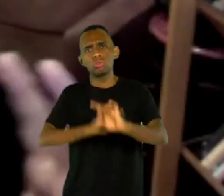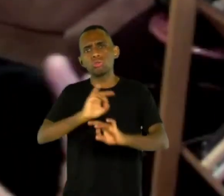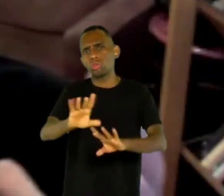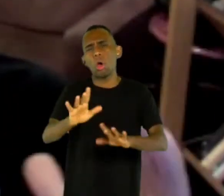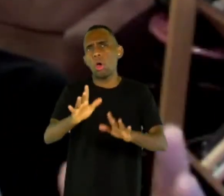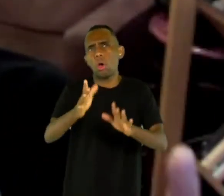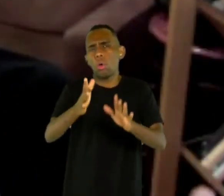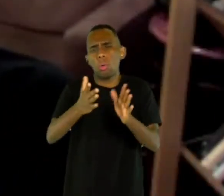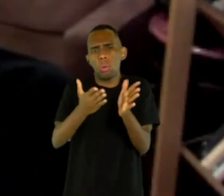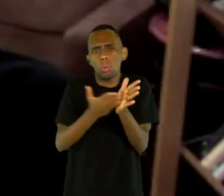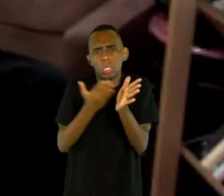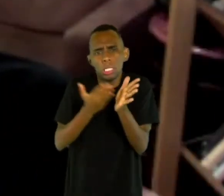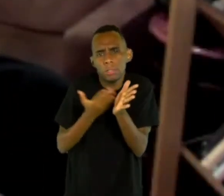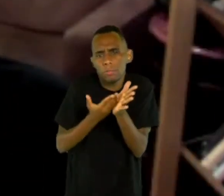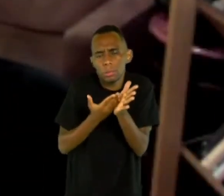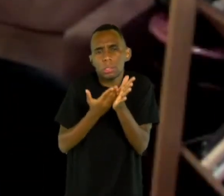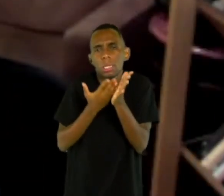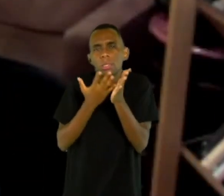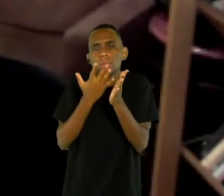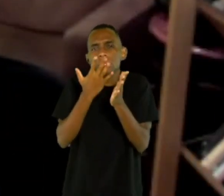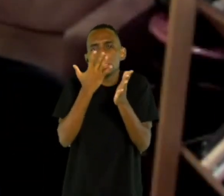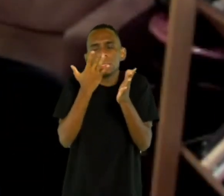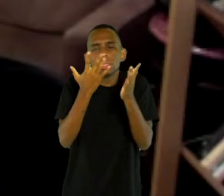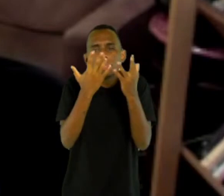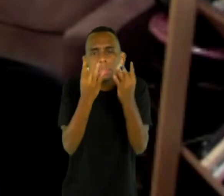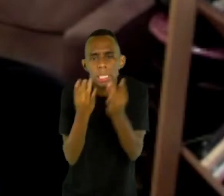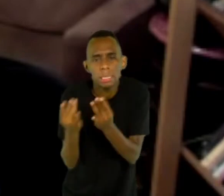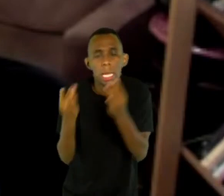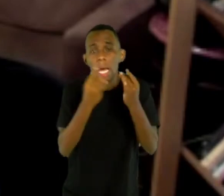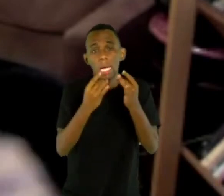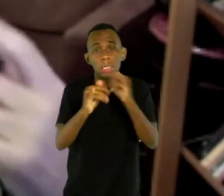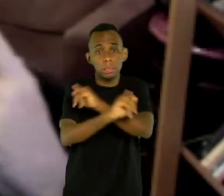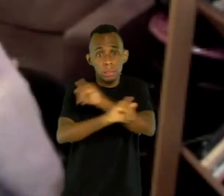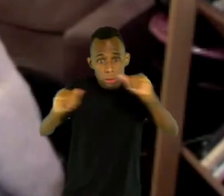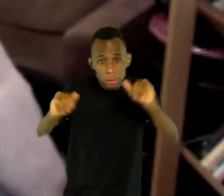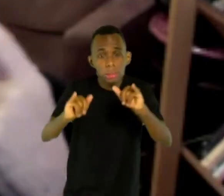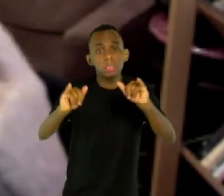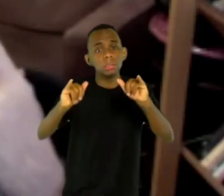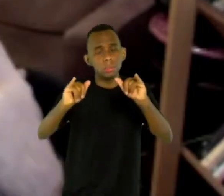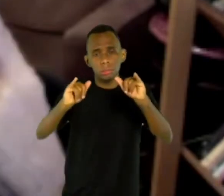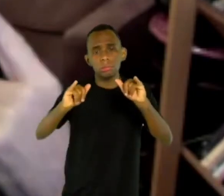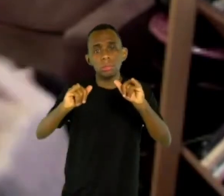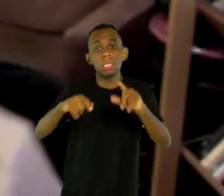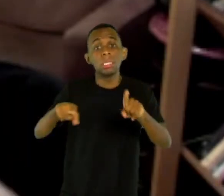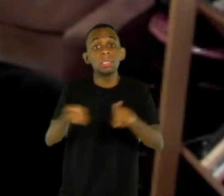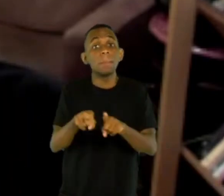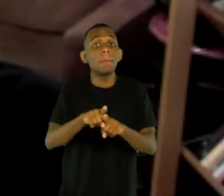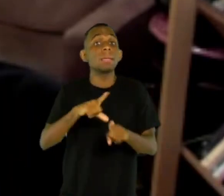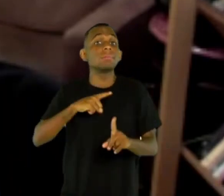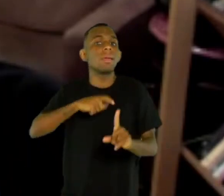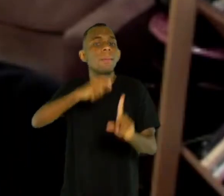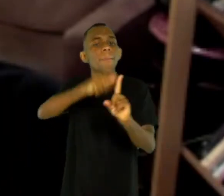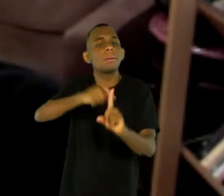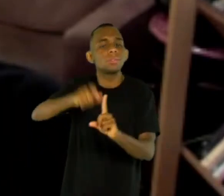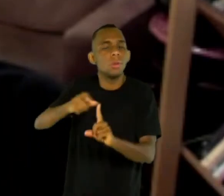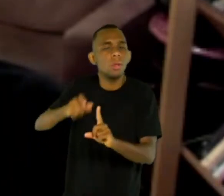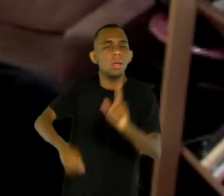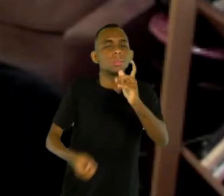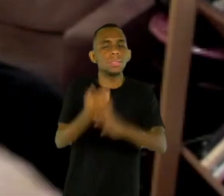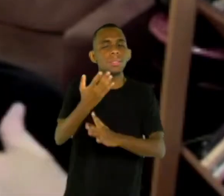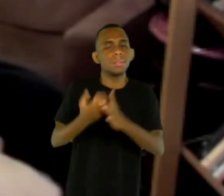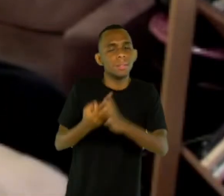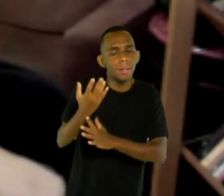narrativa especial, né? Como tem personagens muito bem construídas e muito instigantes.